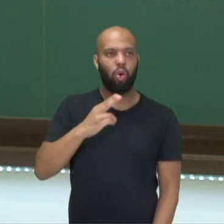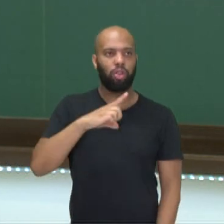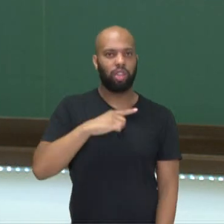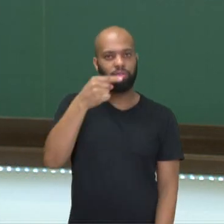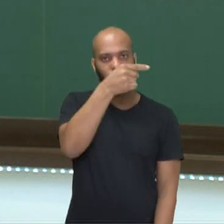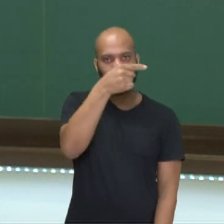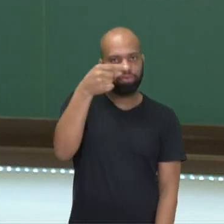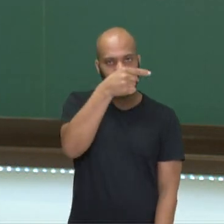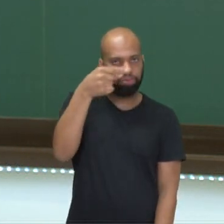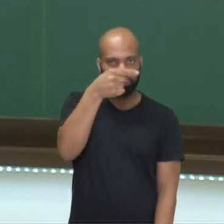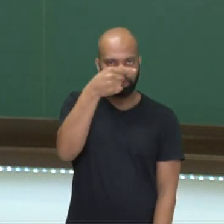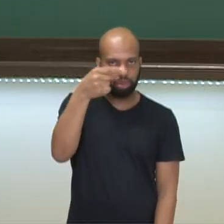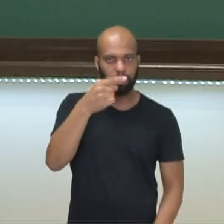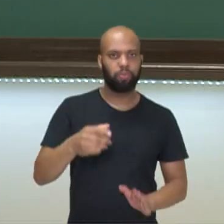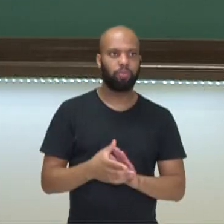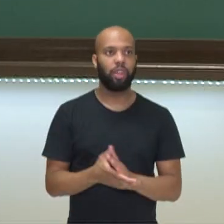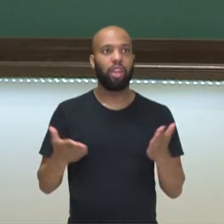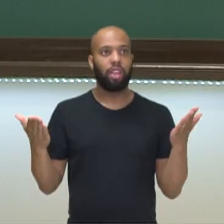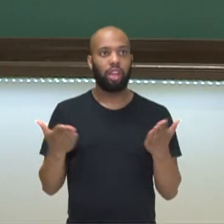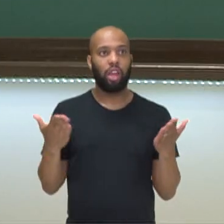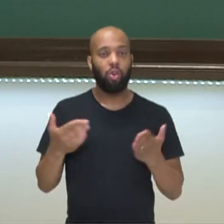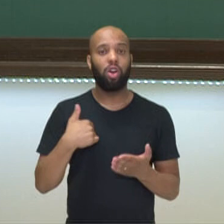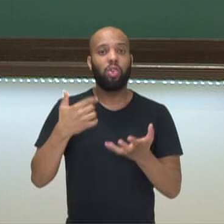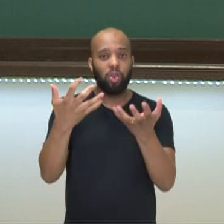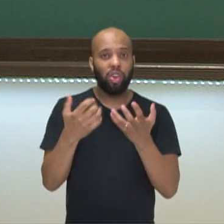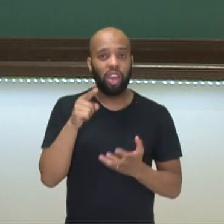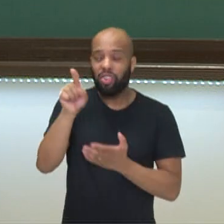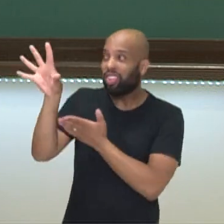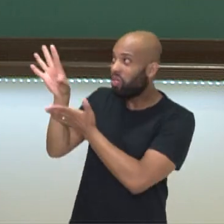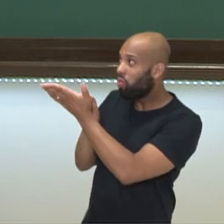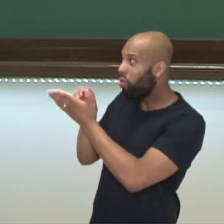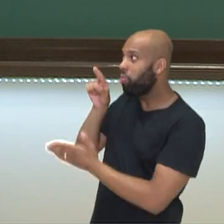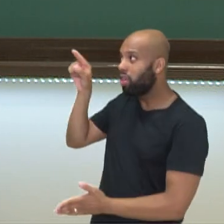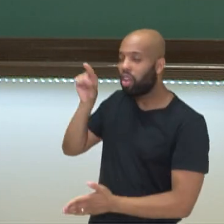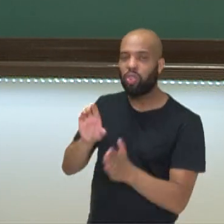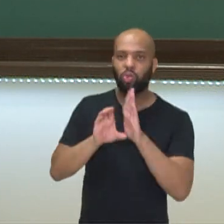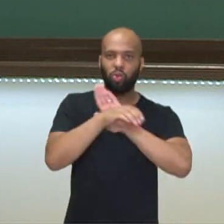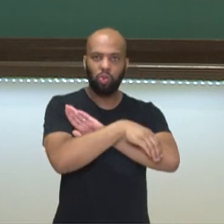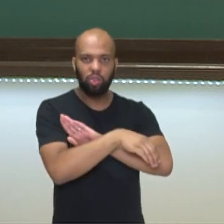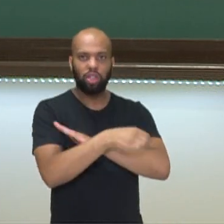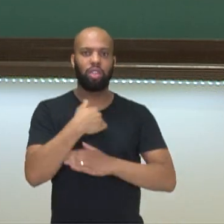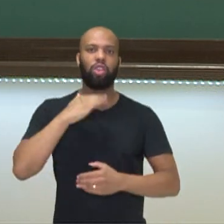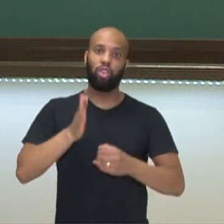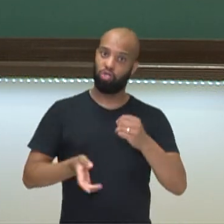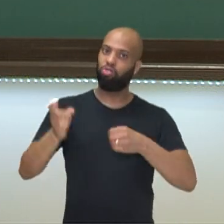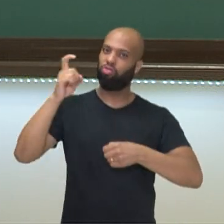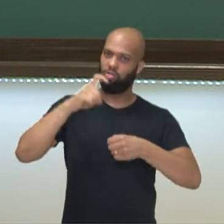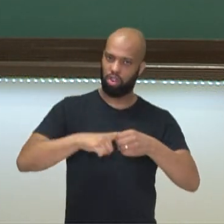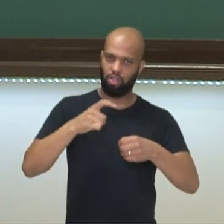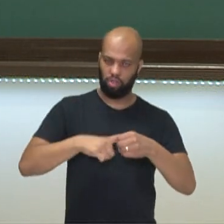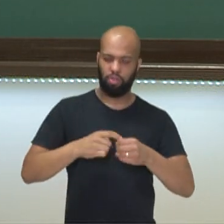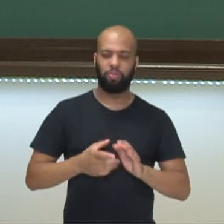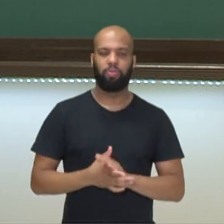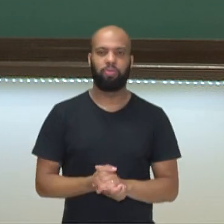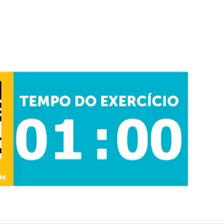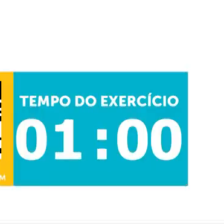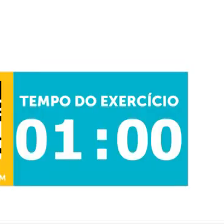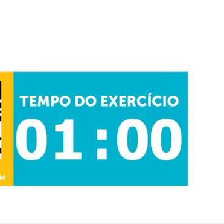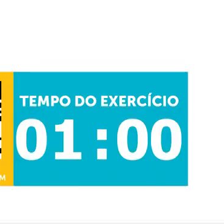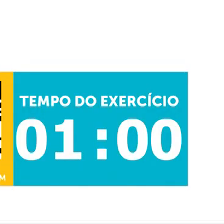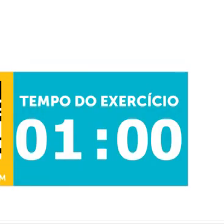4. Tá bom? Agora eu quero que você anote no seu caderno essa definição de dízima periódica, porque ela é importante. E nós já voltamos.